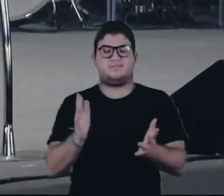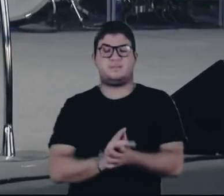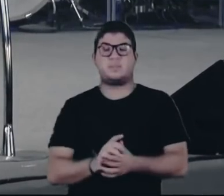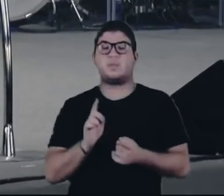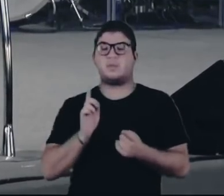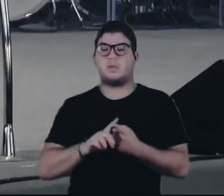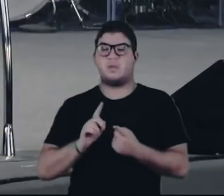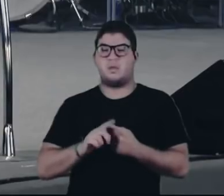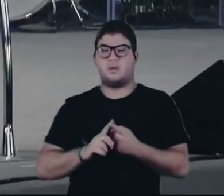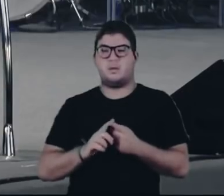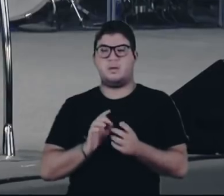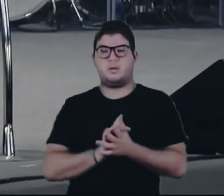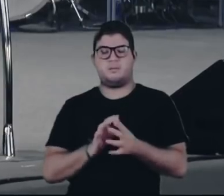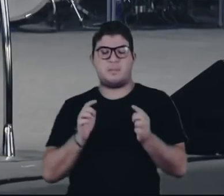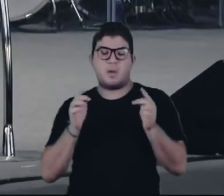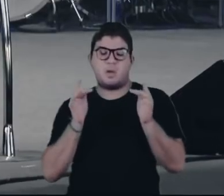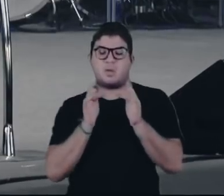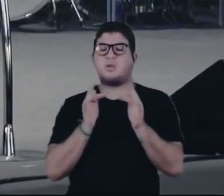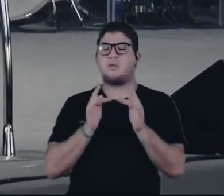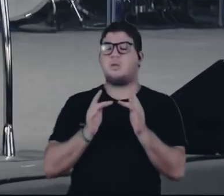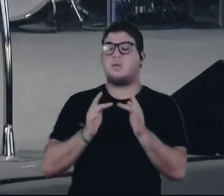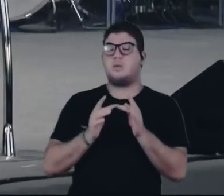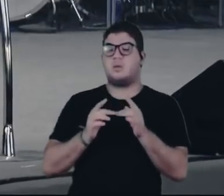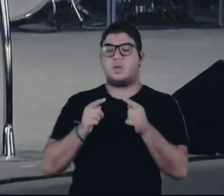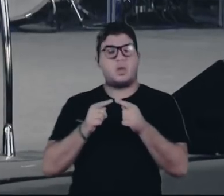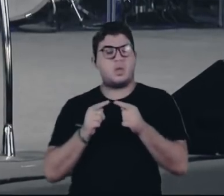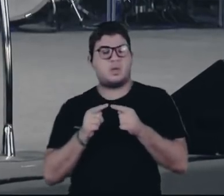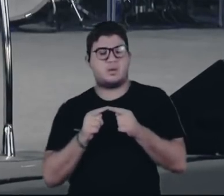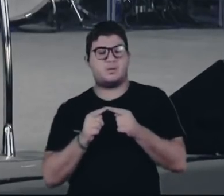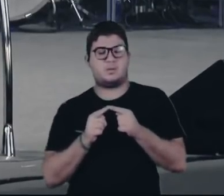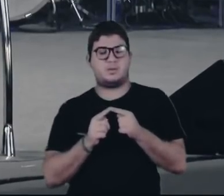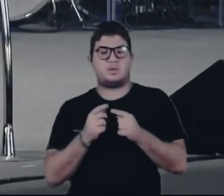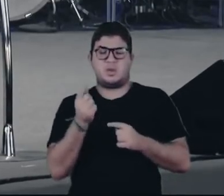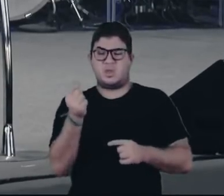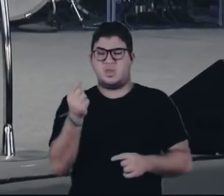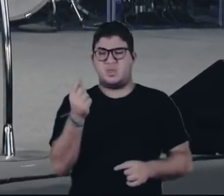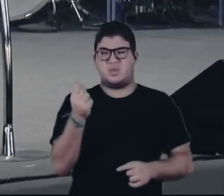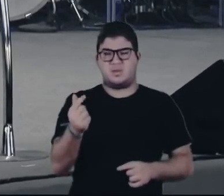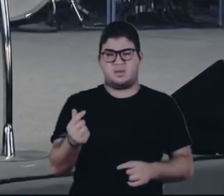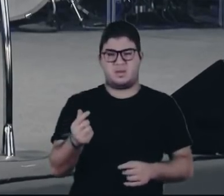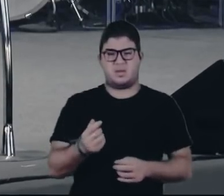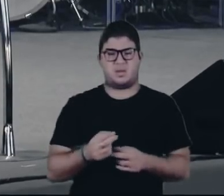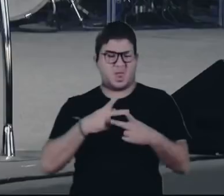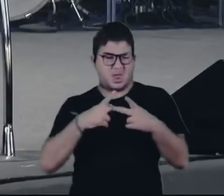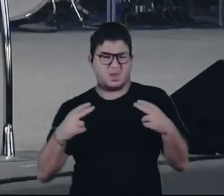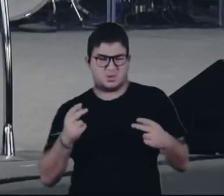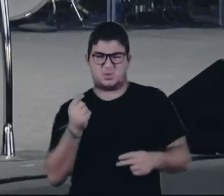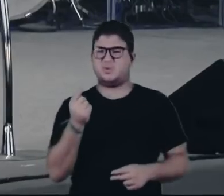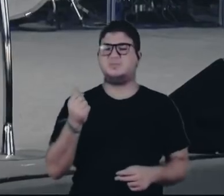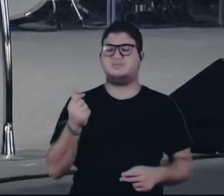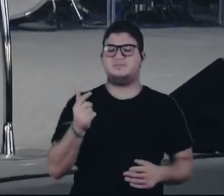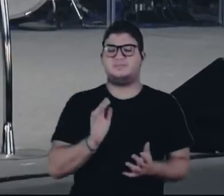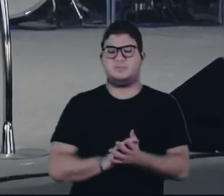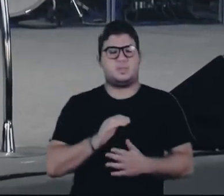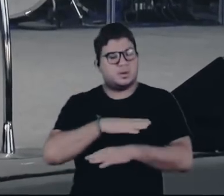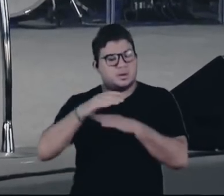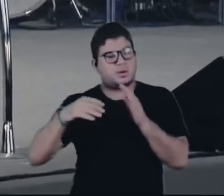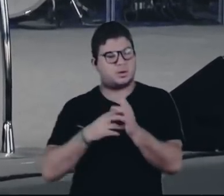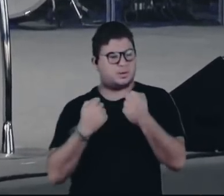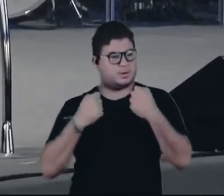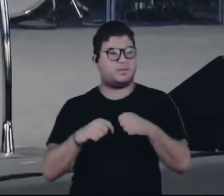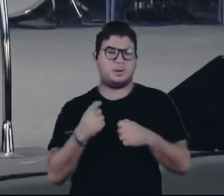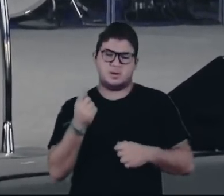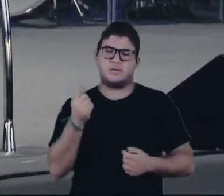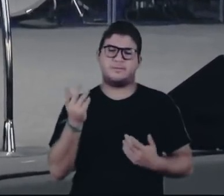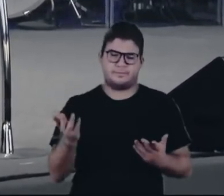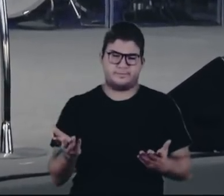porque só associaram ao dinheiro, aos recursos, aos bens. É claro, todo mundo precisa de